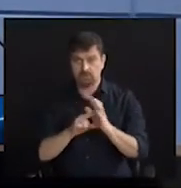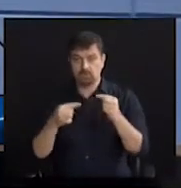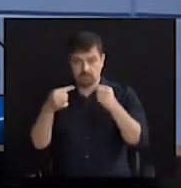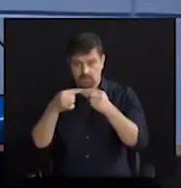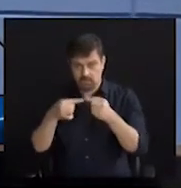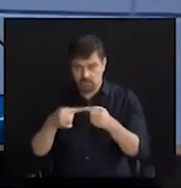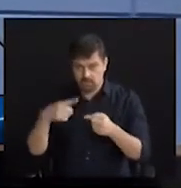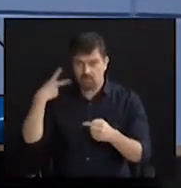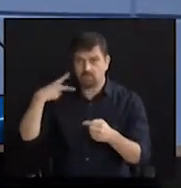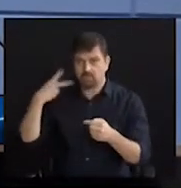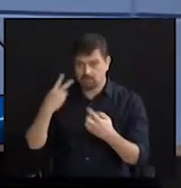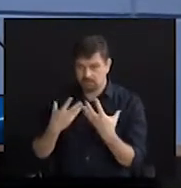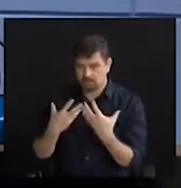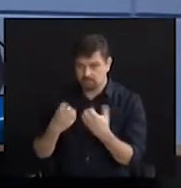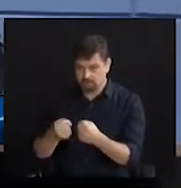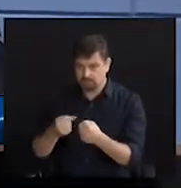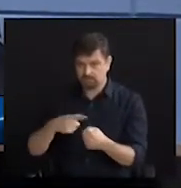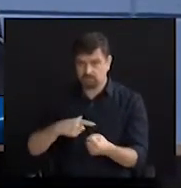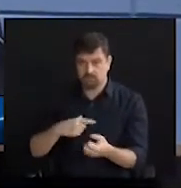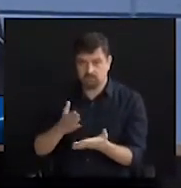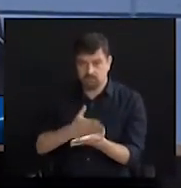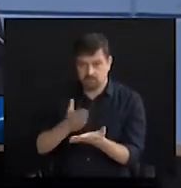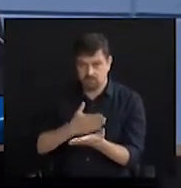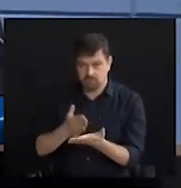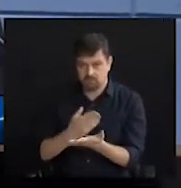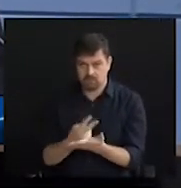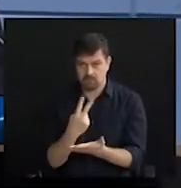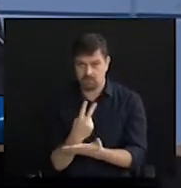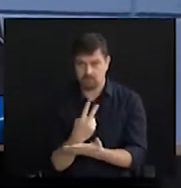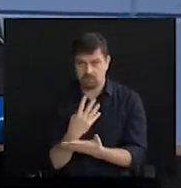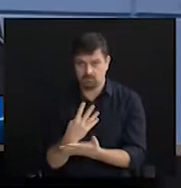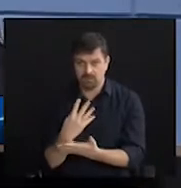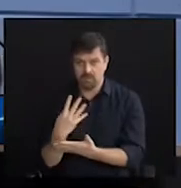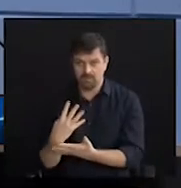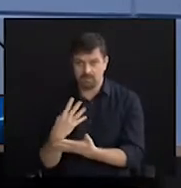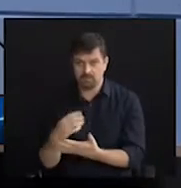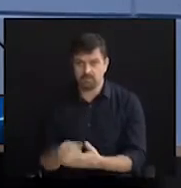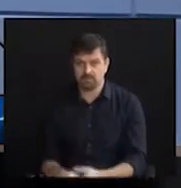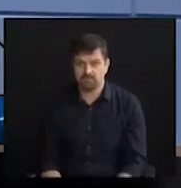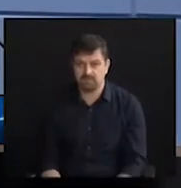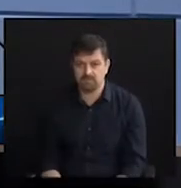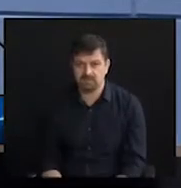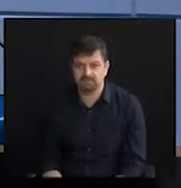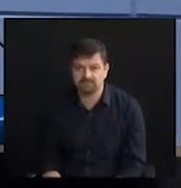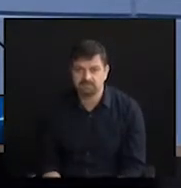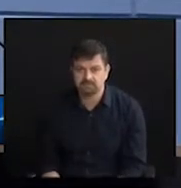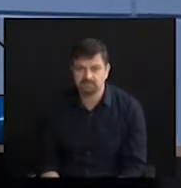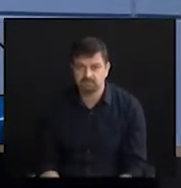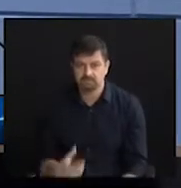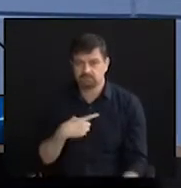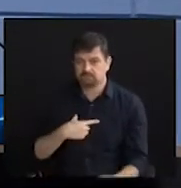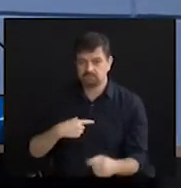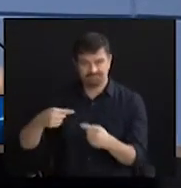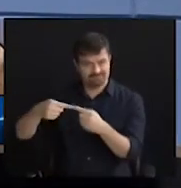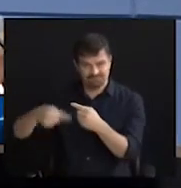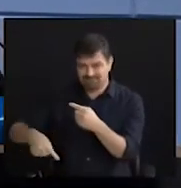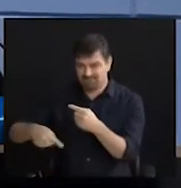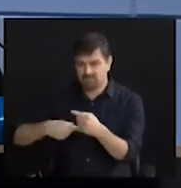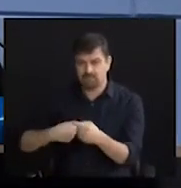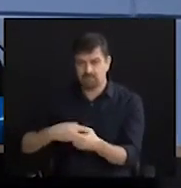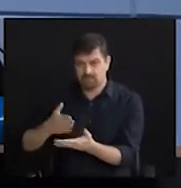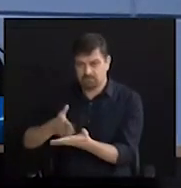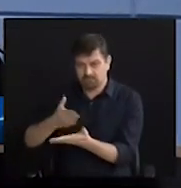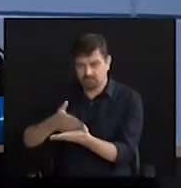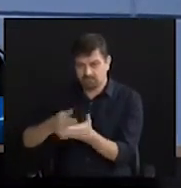líder do governo, folha 244 do líder do governo de correção do texto e rejeitam as emendas.